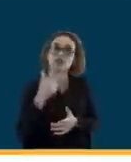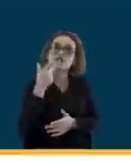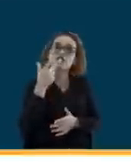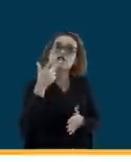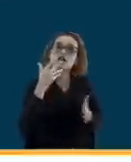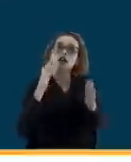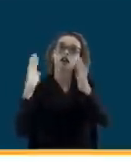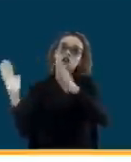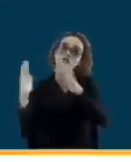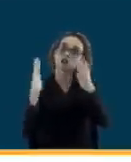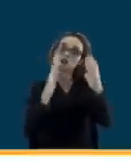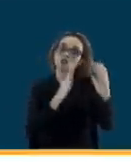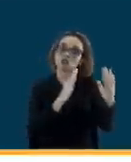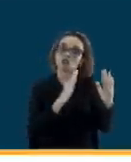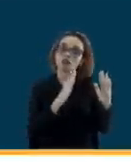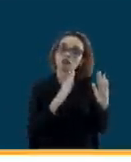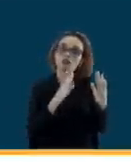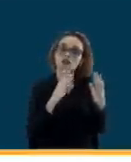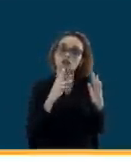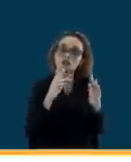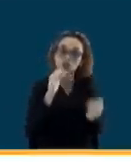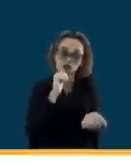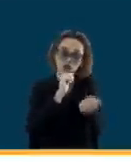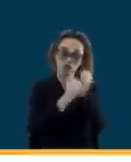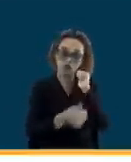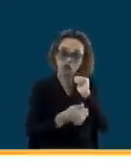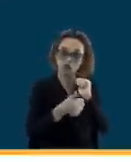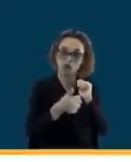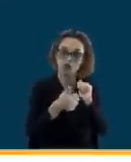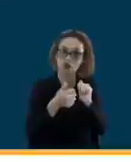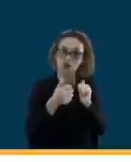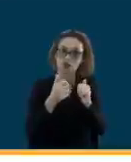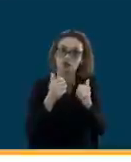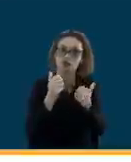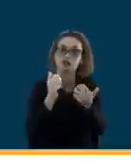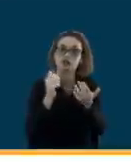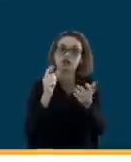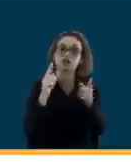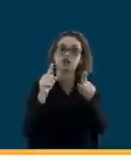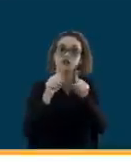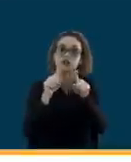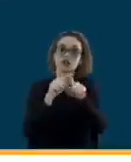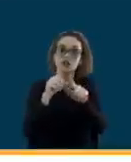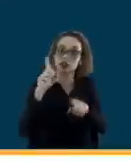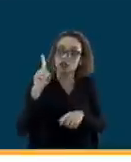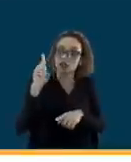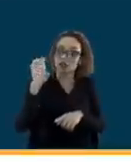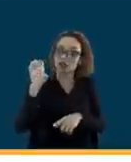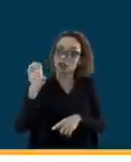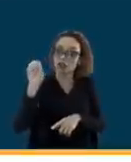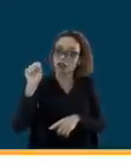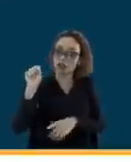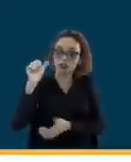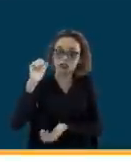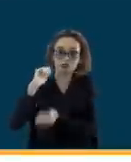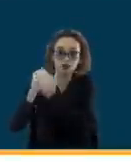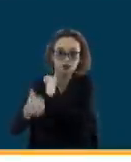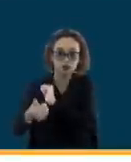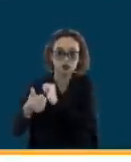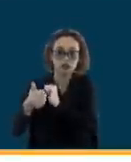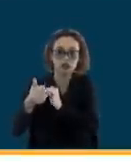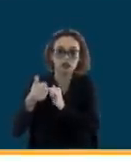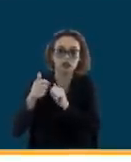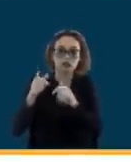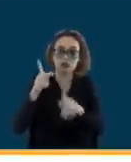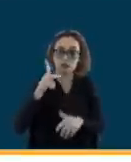parlamentarização do esporte, do desporto, e a desportivização do parlamento. E, com isso, houve